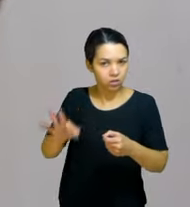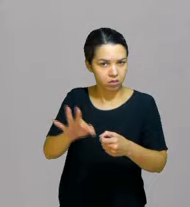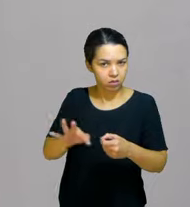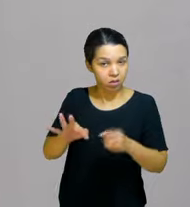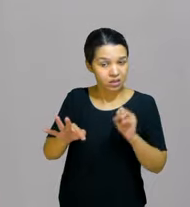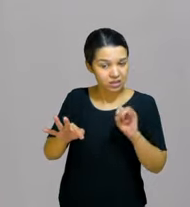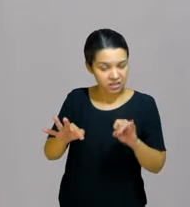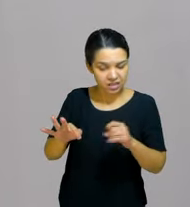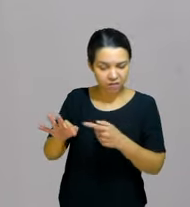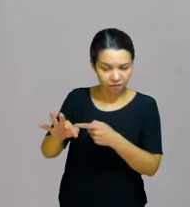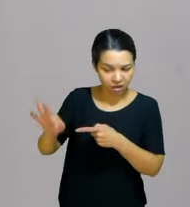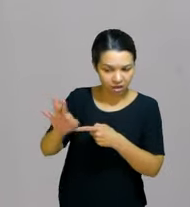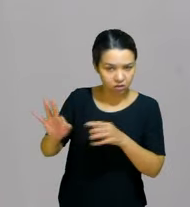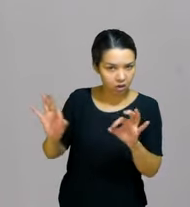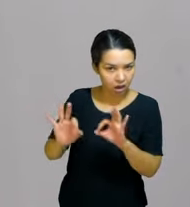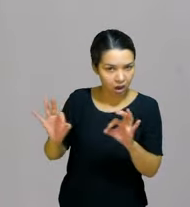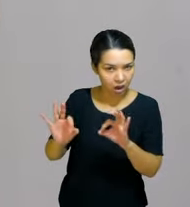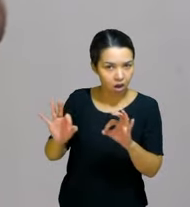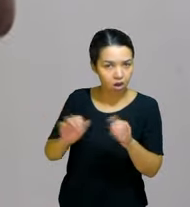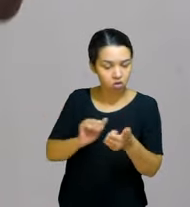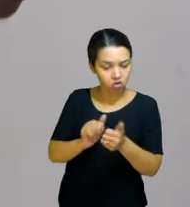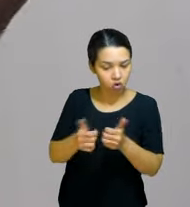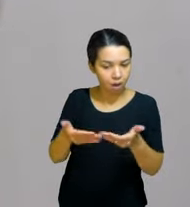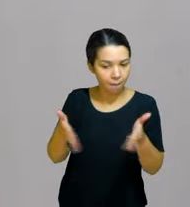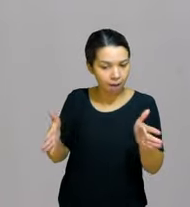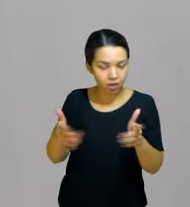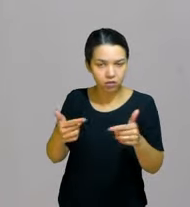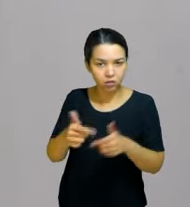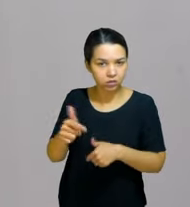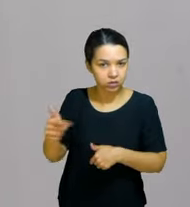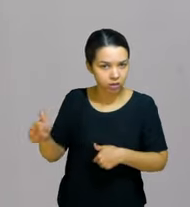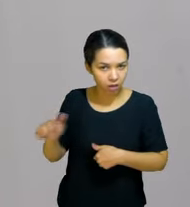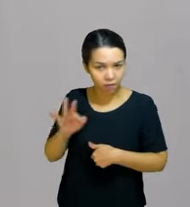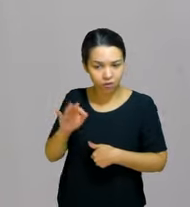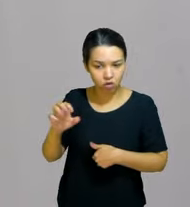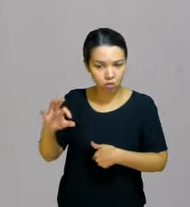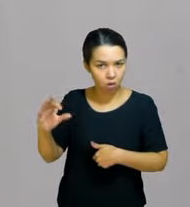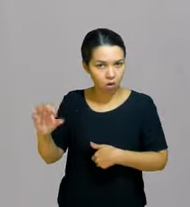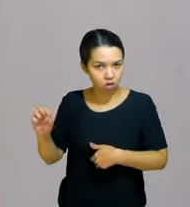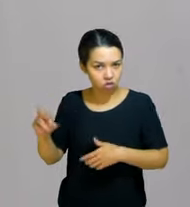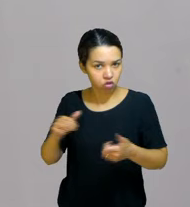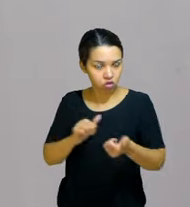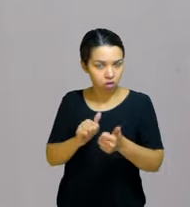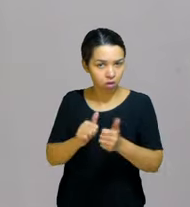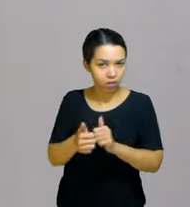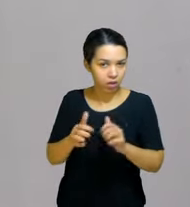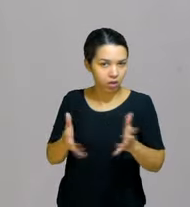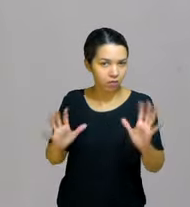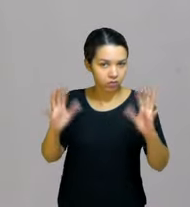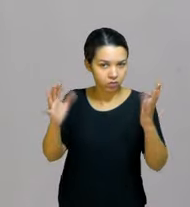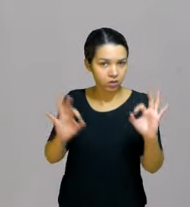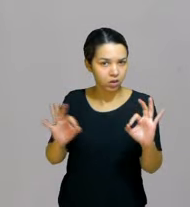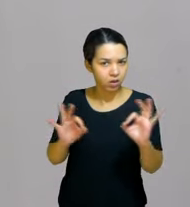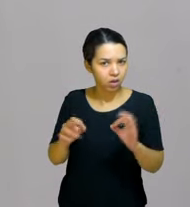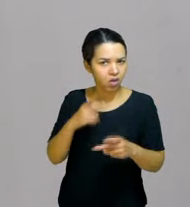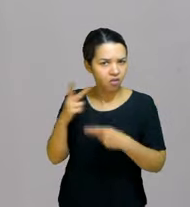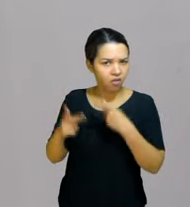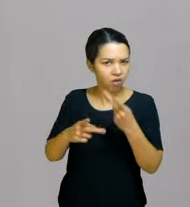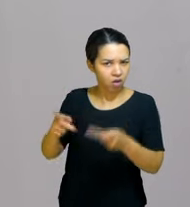não tem jogos abertos. Sem as federações, não tem nenhum evento da FESPORT. Nós somos chamados até da máfia da